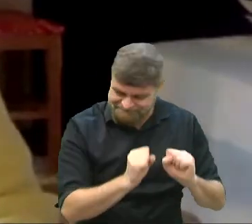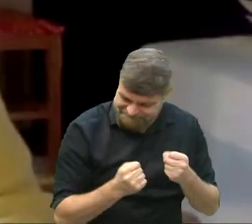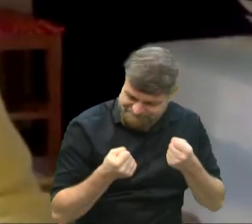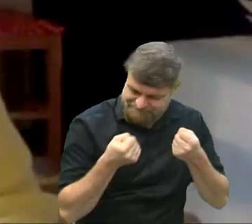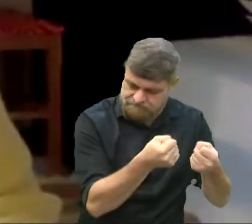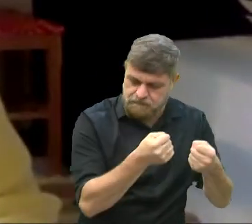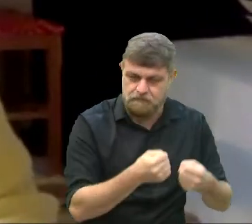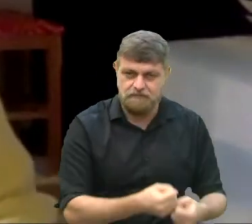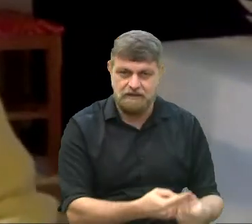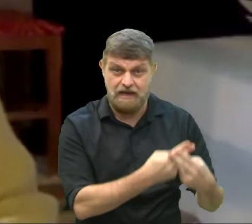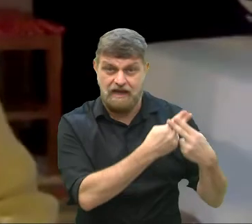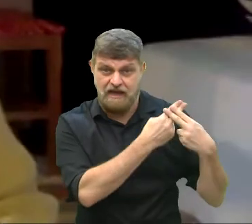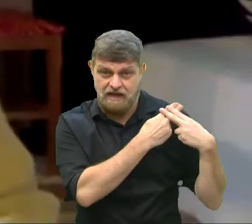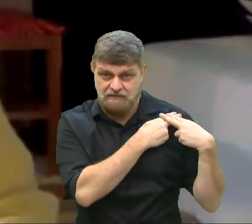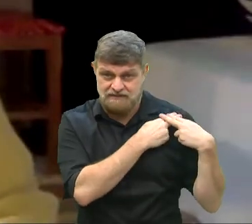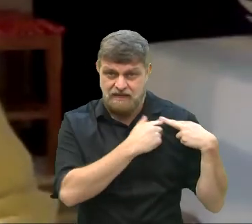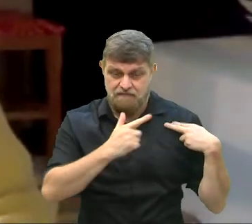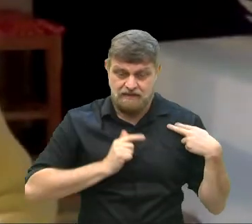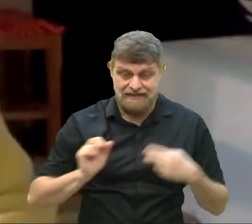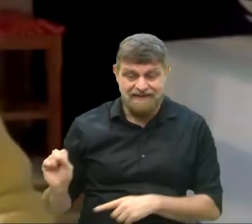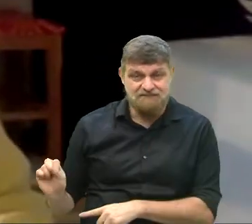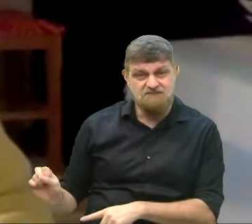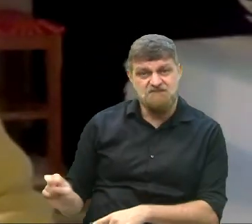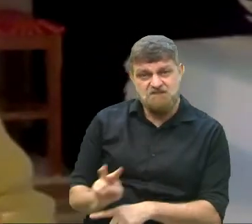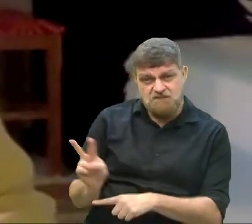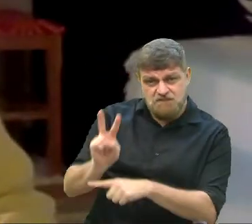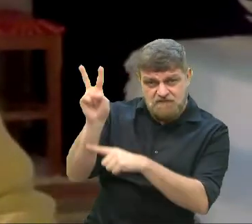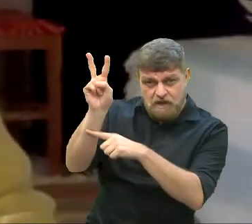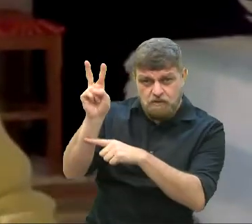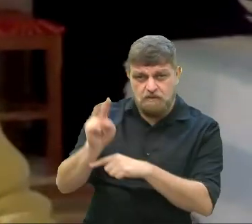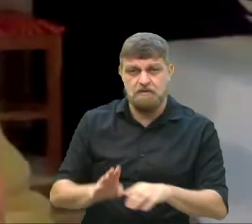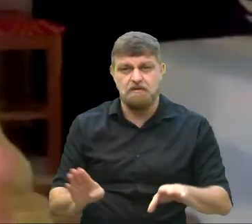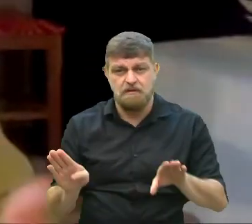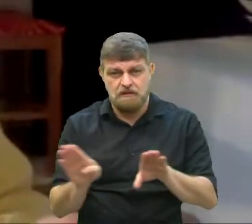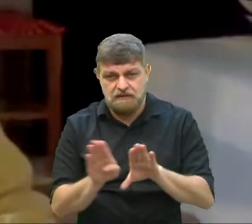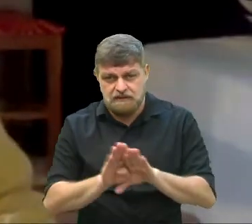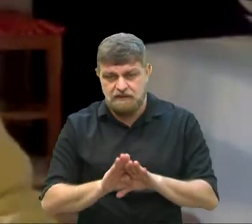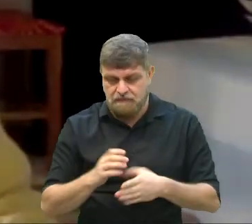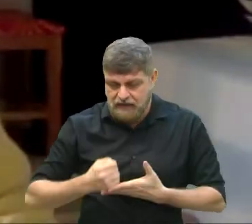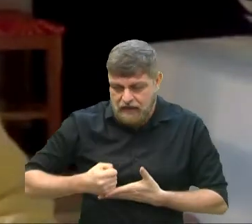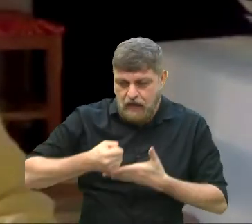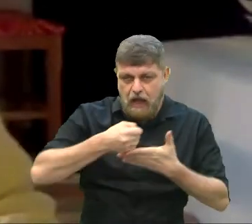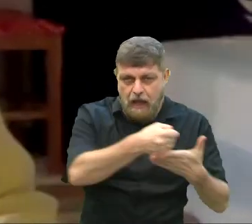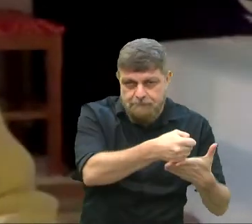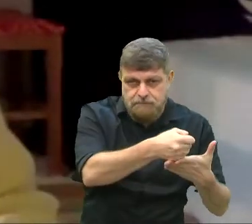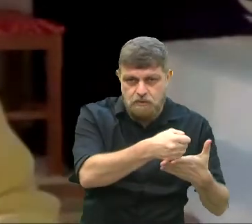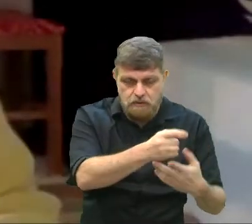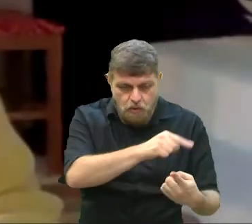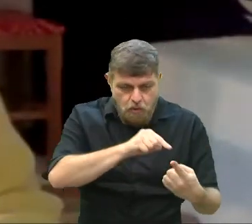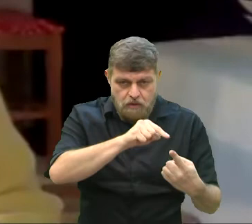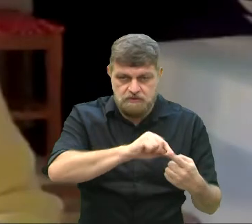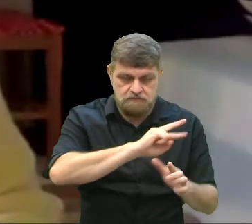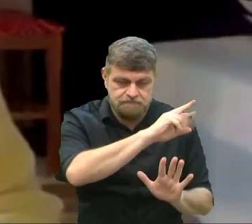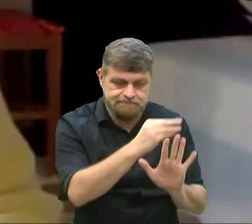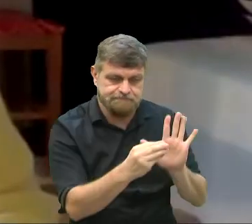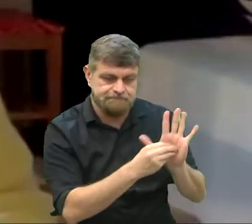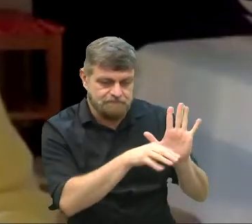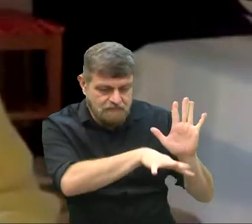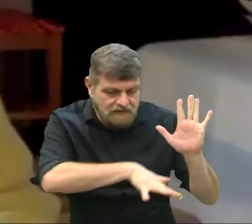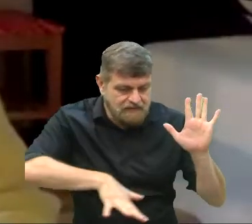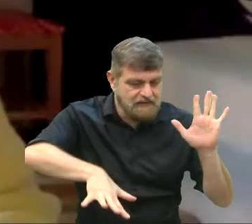no sentido de dar maior valoração, maior valorização, mais apoio para a conservação dessas